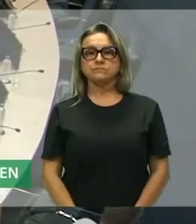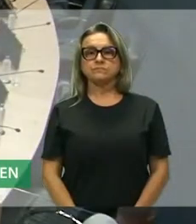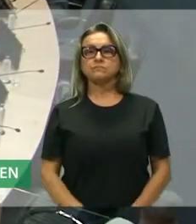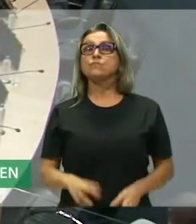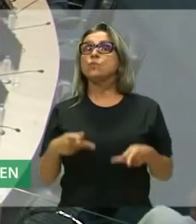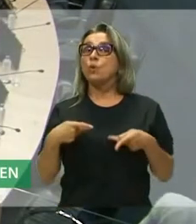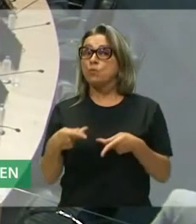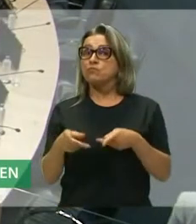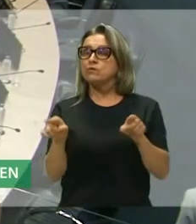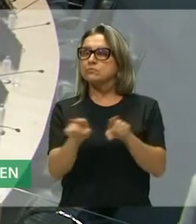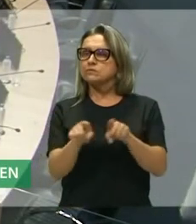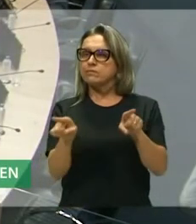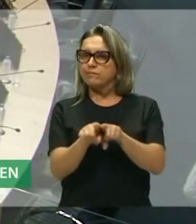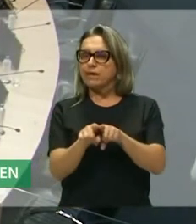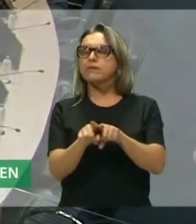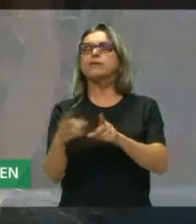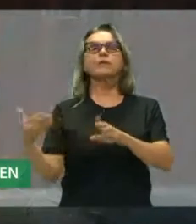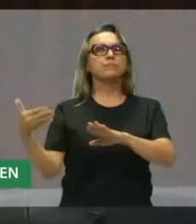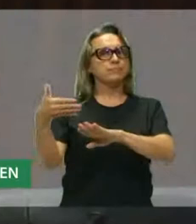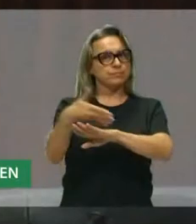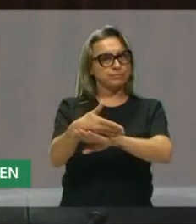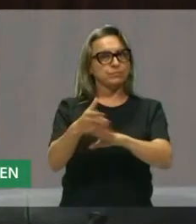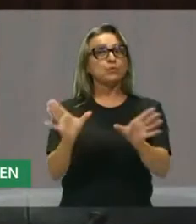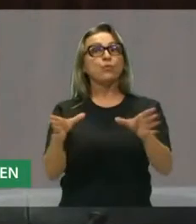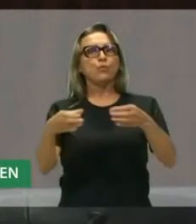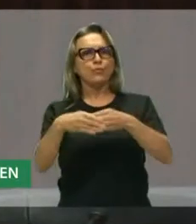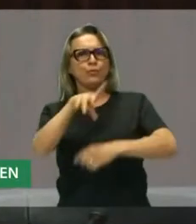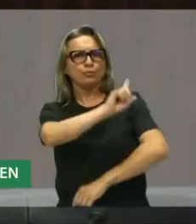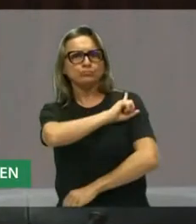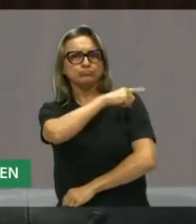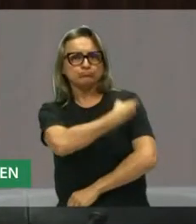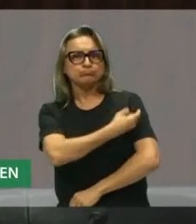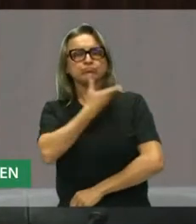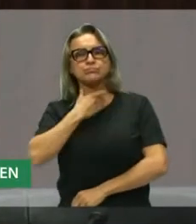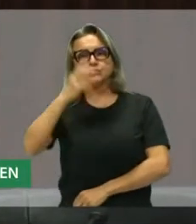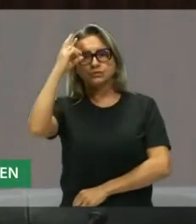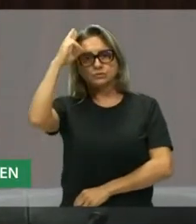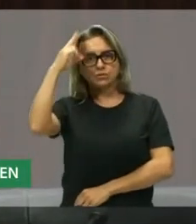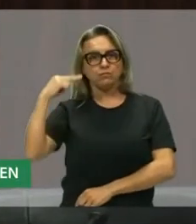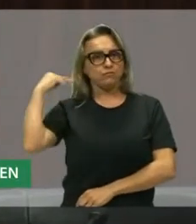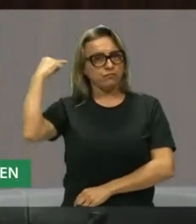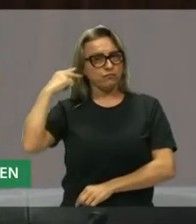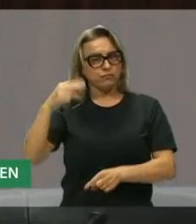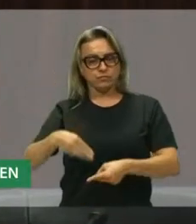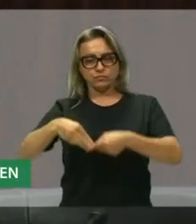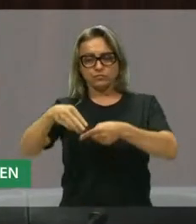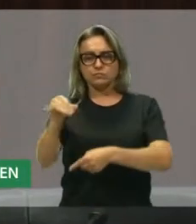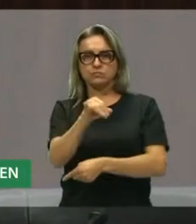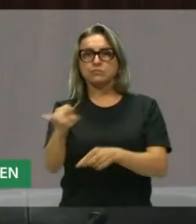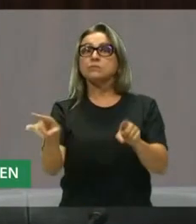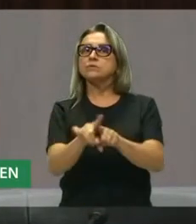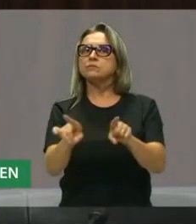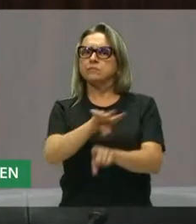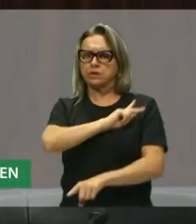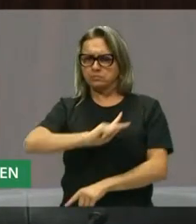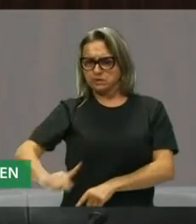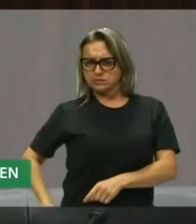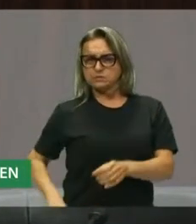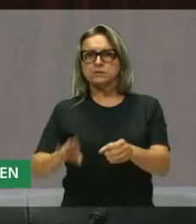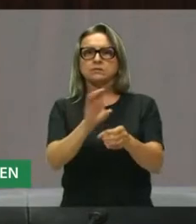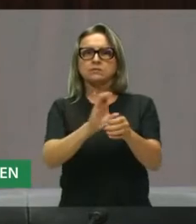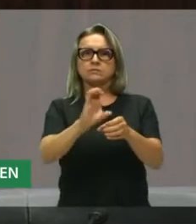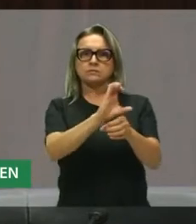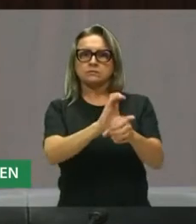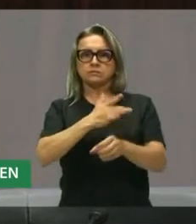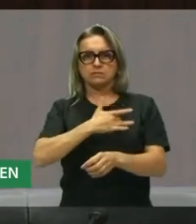Convidamos para compor o dispositivo de autoridades, senhor vereador do município de Itajaí e presidente da Comissão de Saúde e Assistência